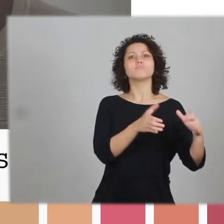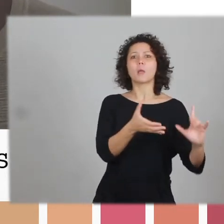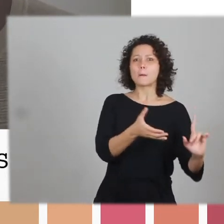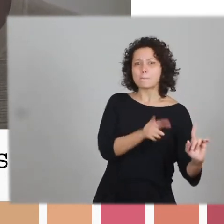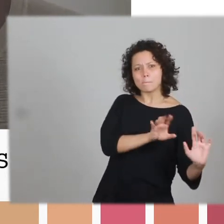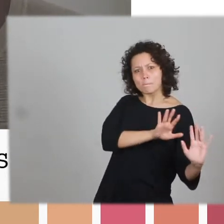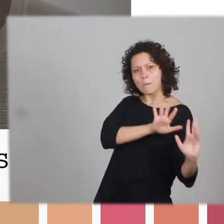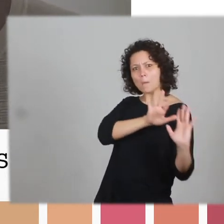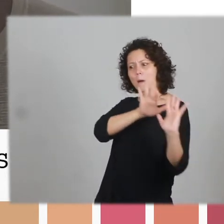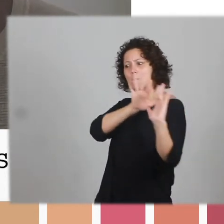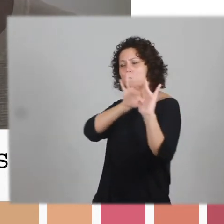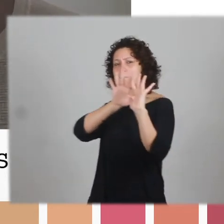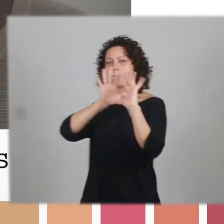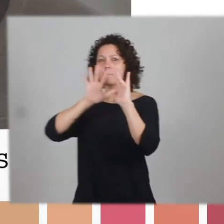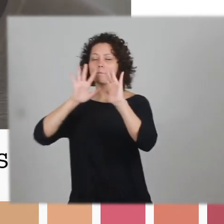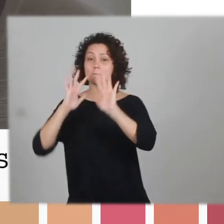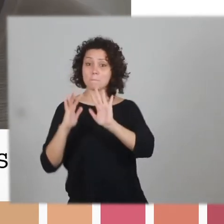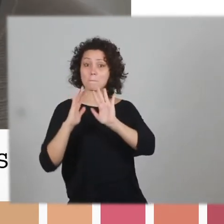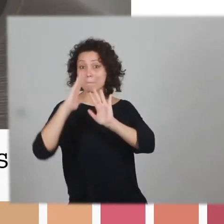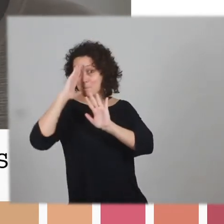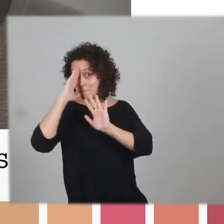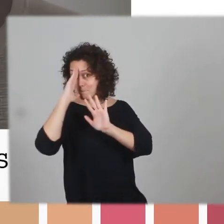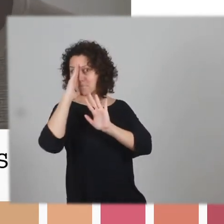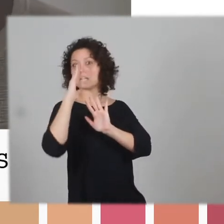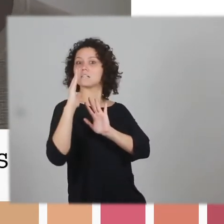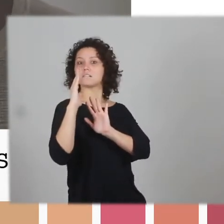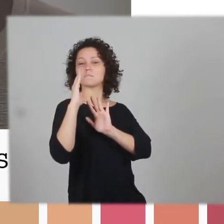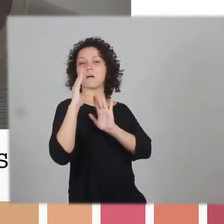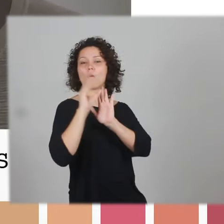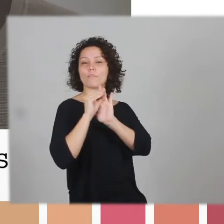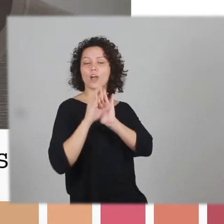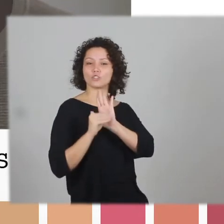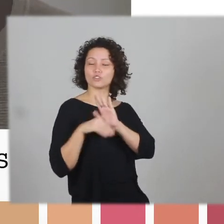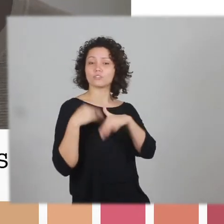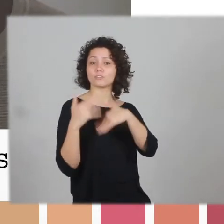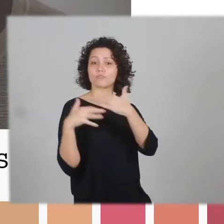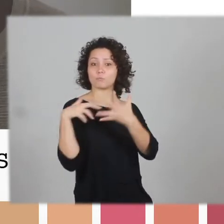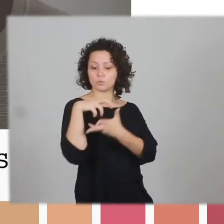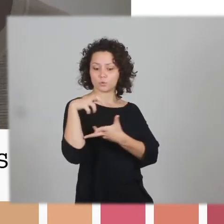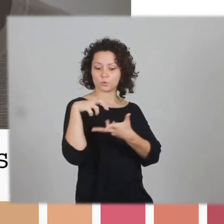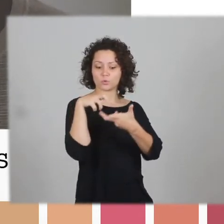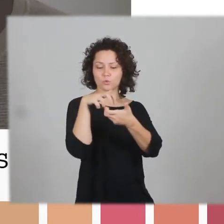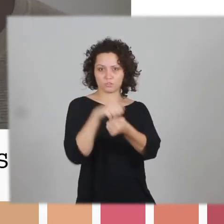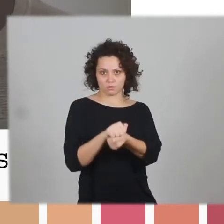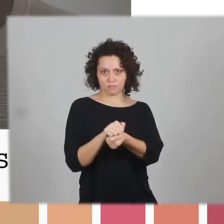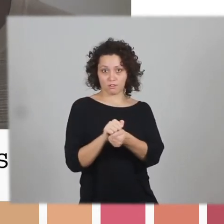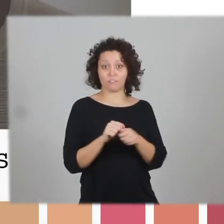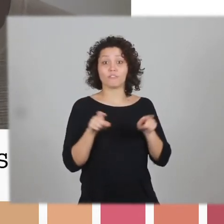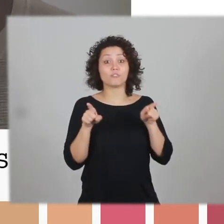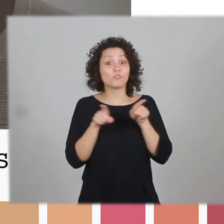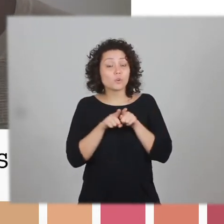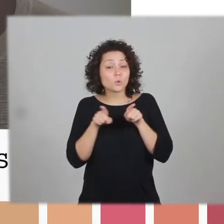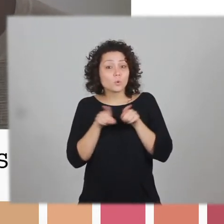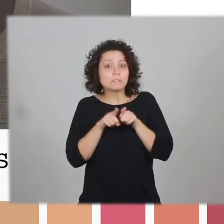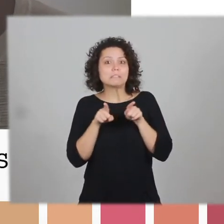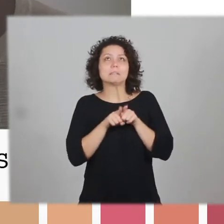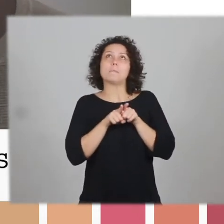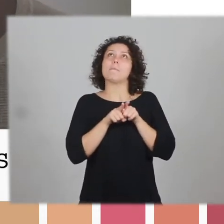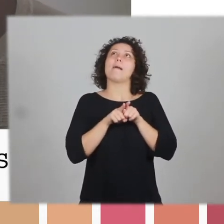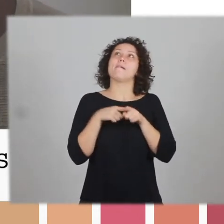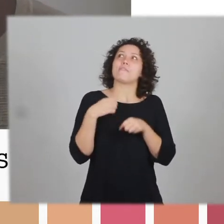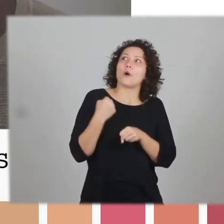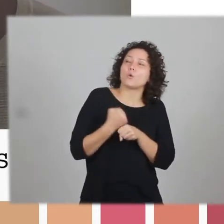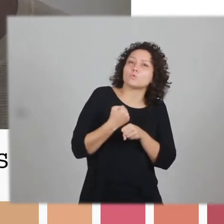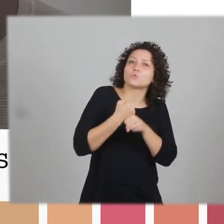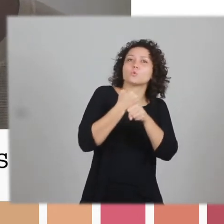coração da agenda de desenvolvimento sustentável e efetivamente na construção de um desenvolvimento que seja inclusivo,